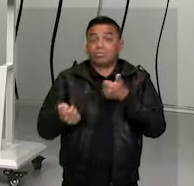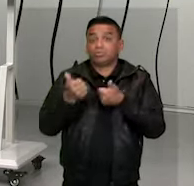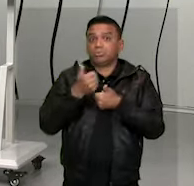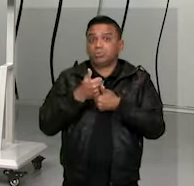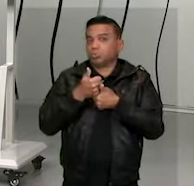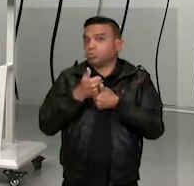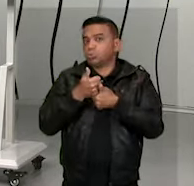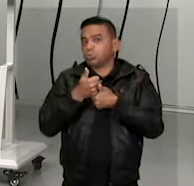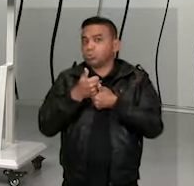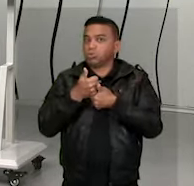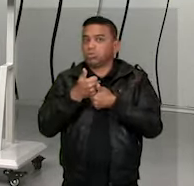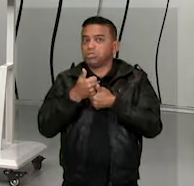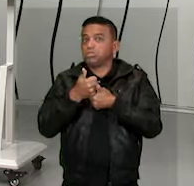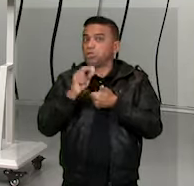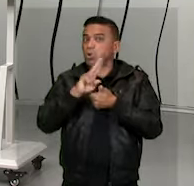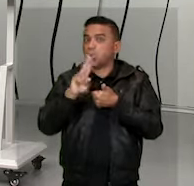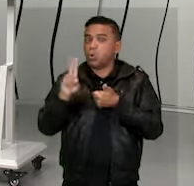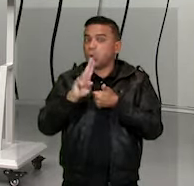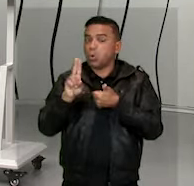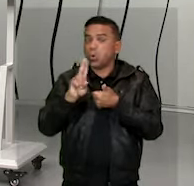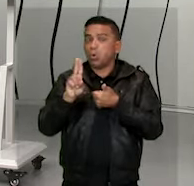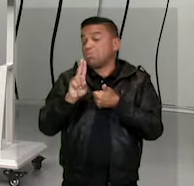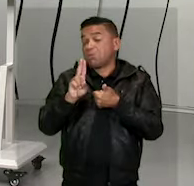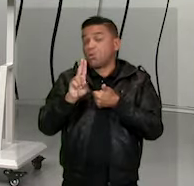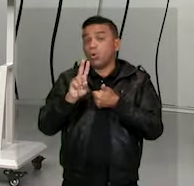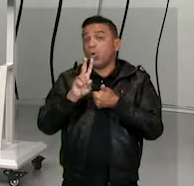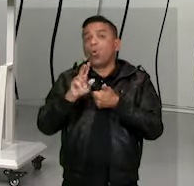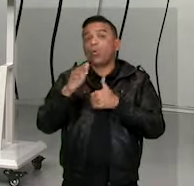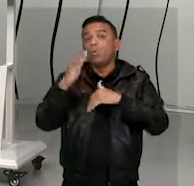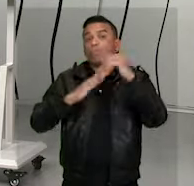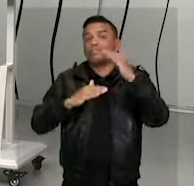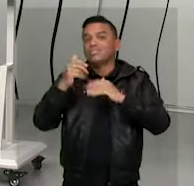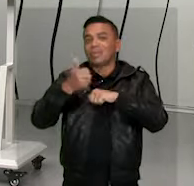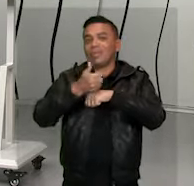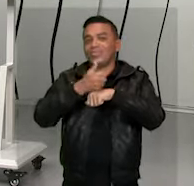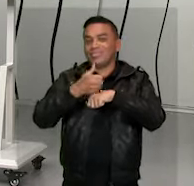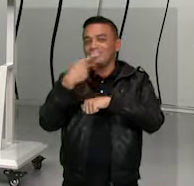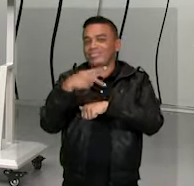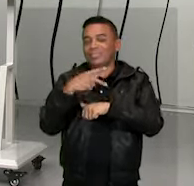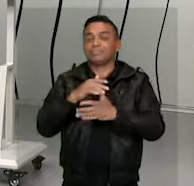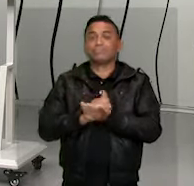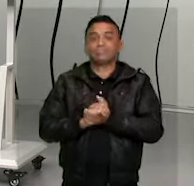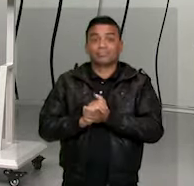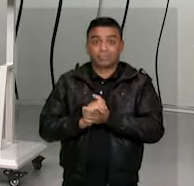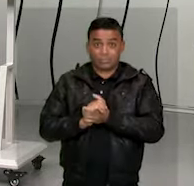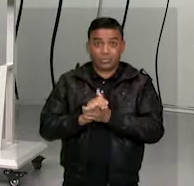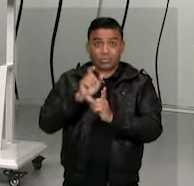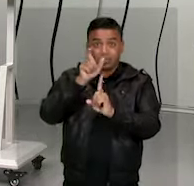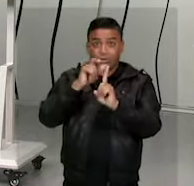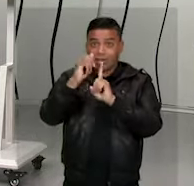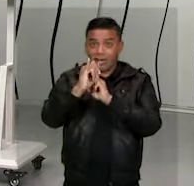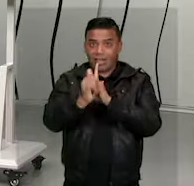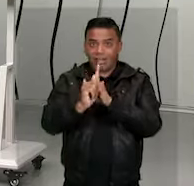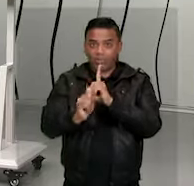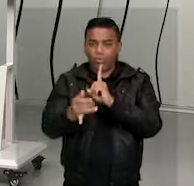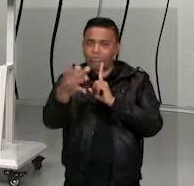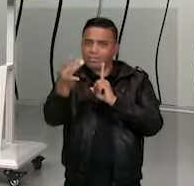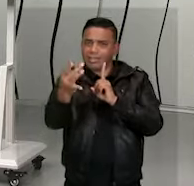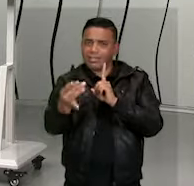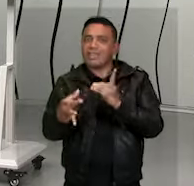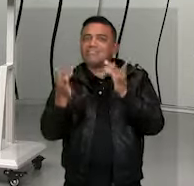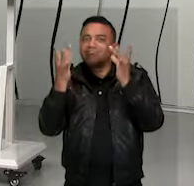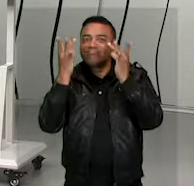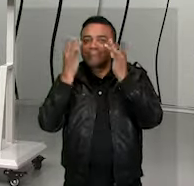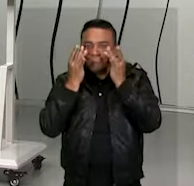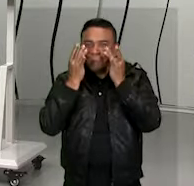como muitas vezes falamos o alfaiate ou o nome, e o narrador é uma figura que apresenta os fatos. Ele pode ou não